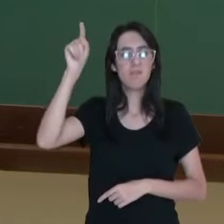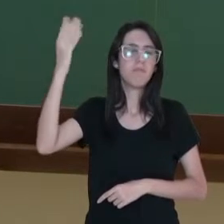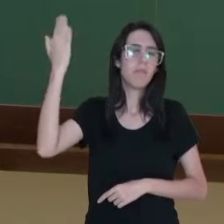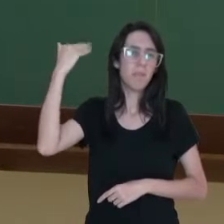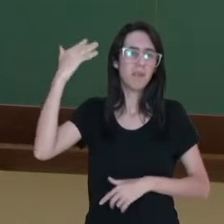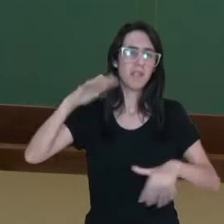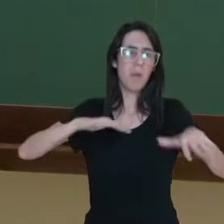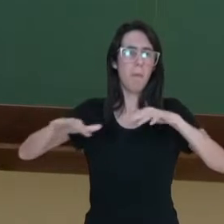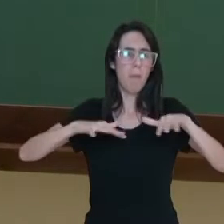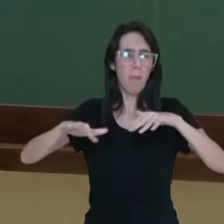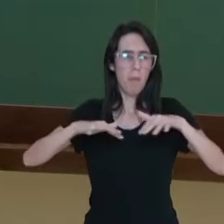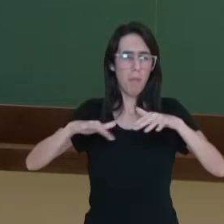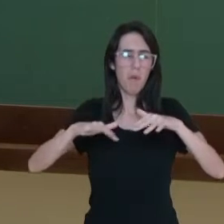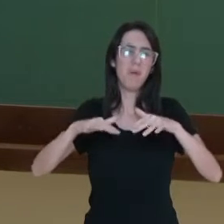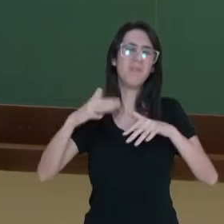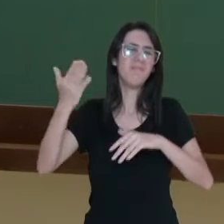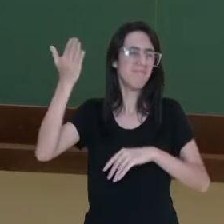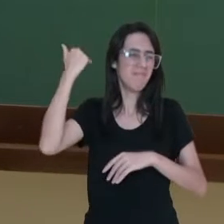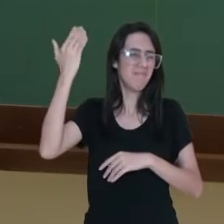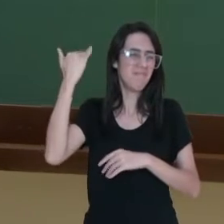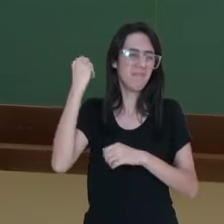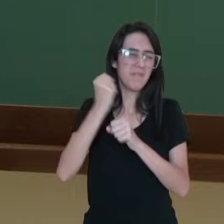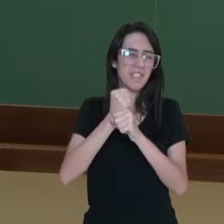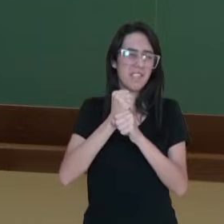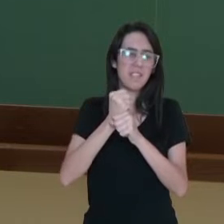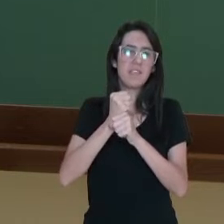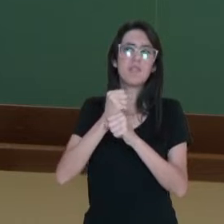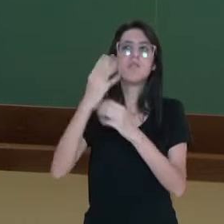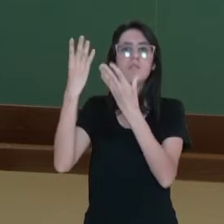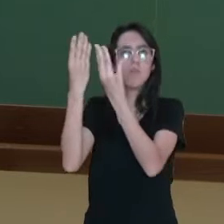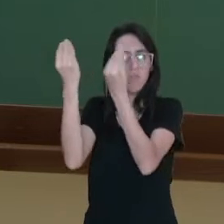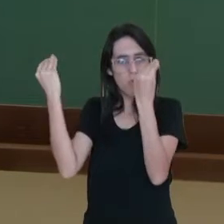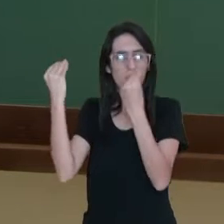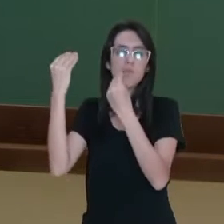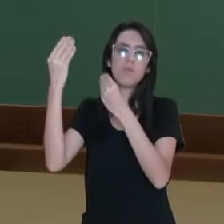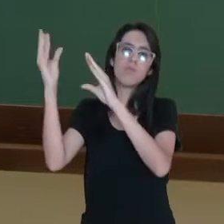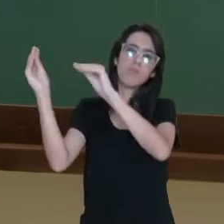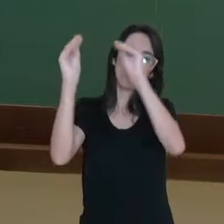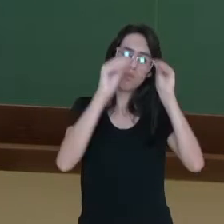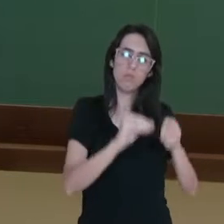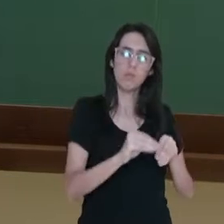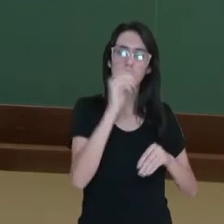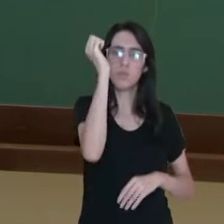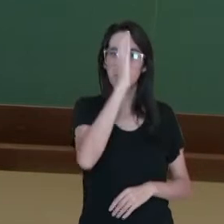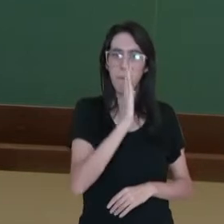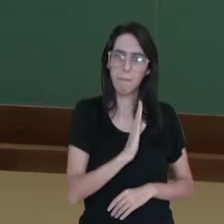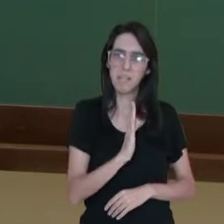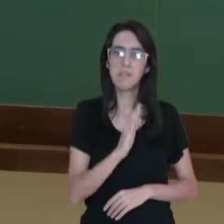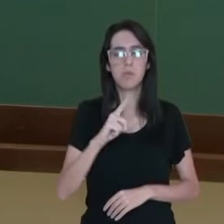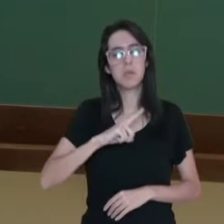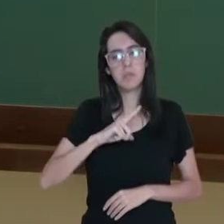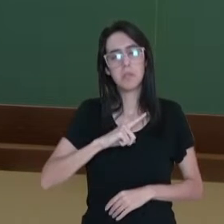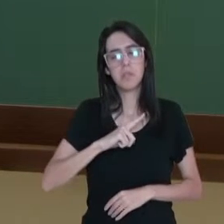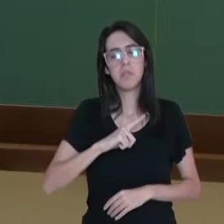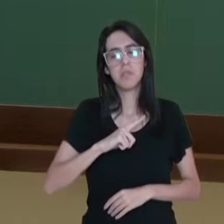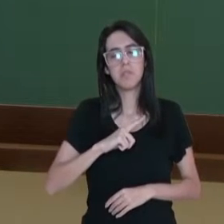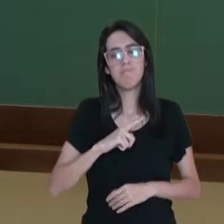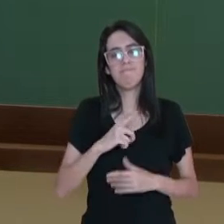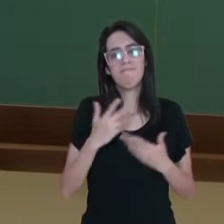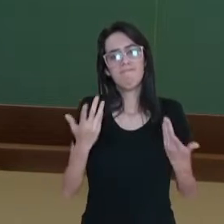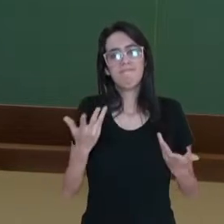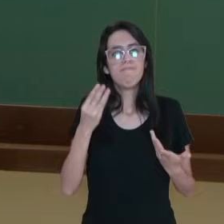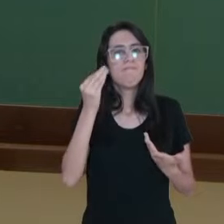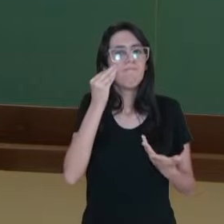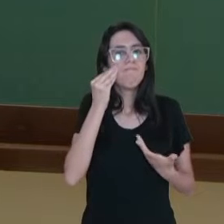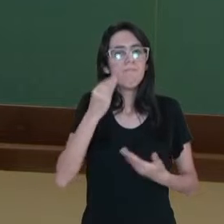devastação, principalmente do terremoto que teve em seu país, muitos deles tiveram que deixar o seu país também e vir